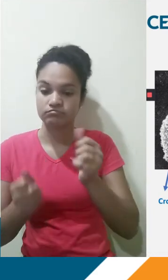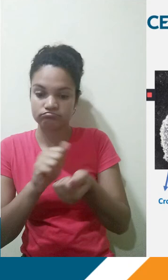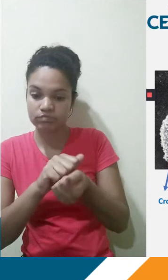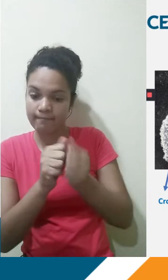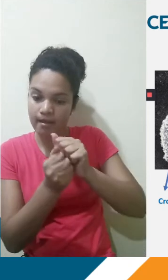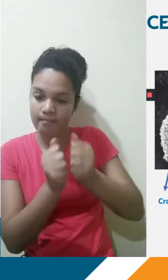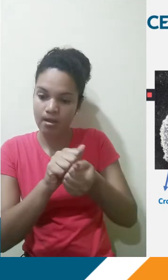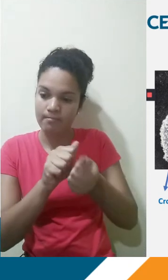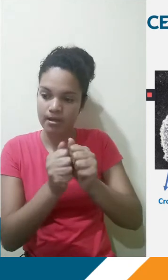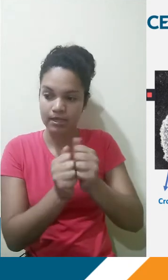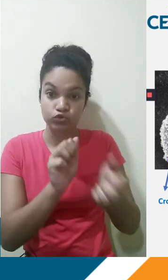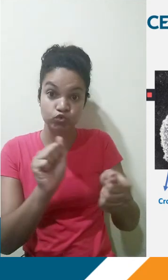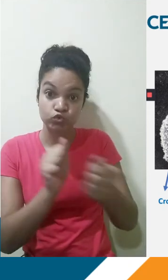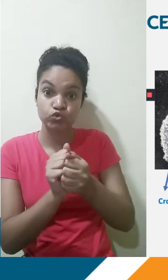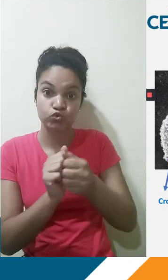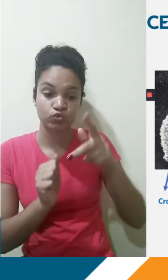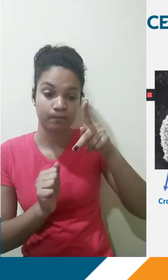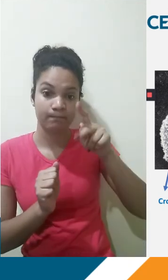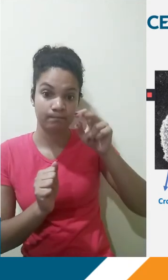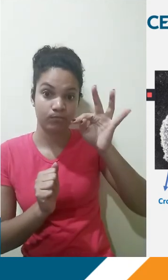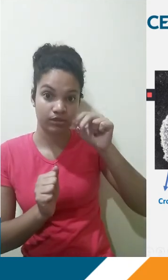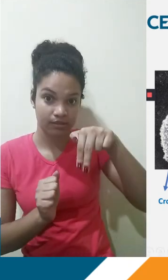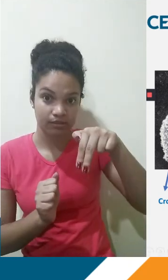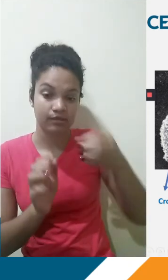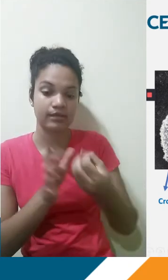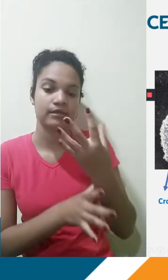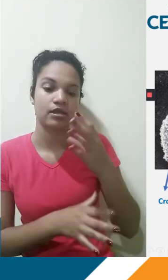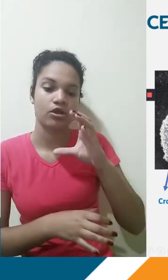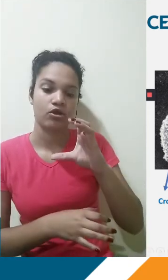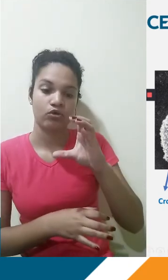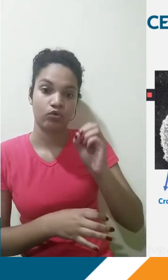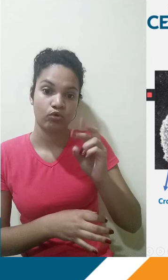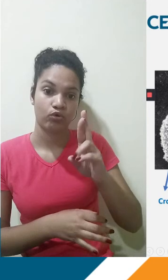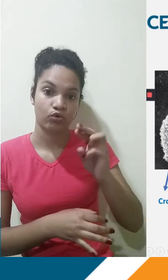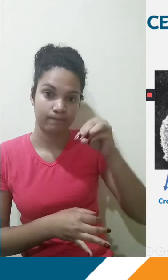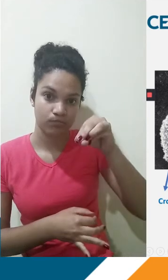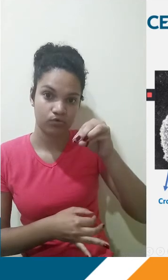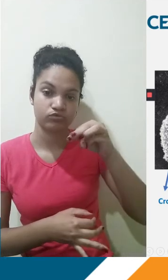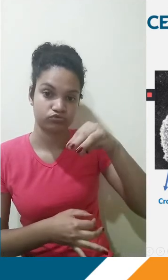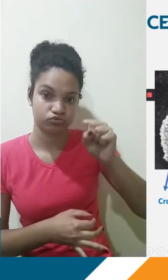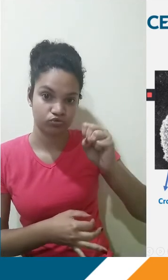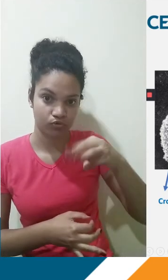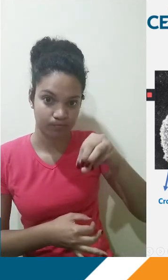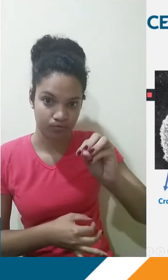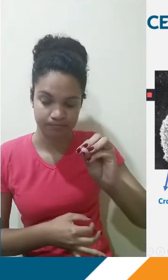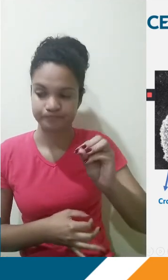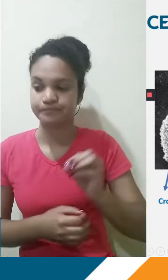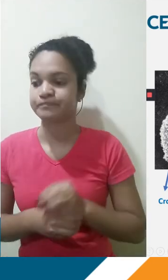cromatina, junto com as proteínas, vão formar os cromossomos. E no interior da